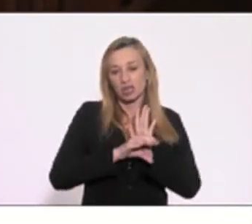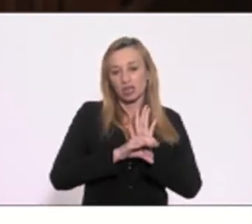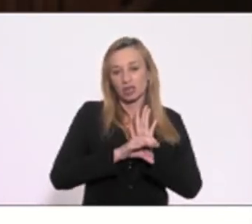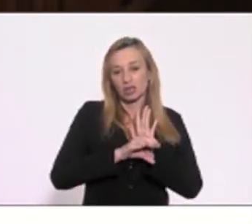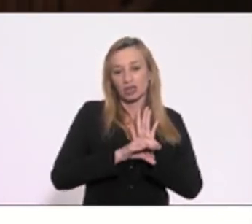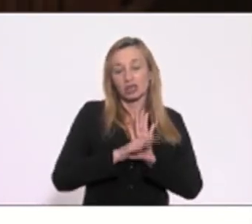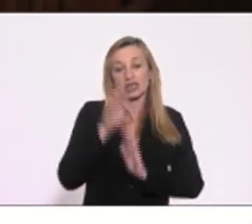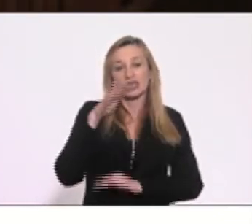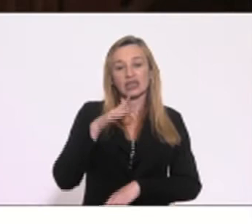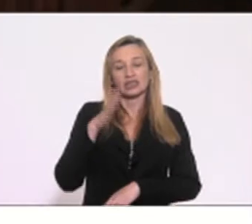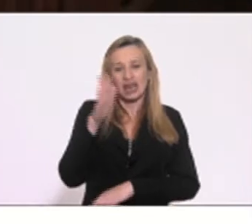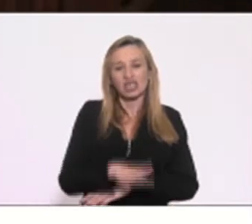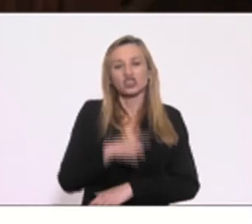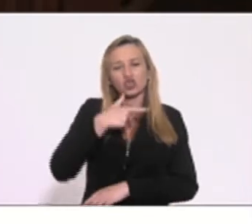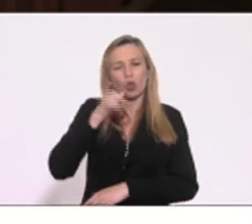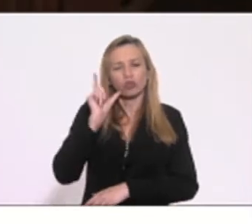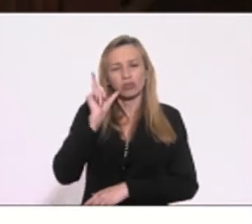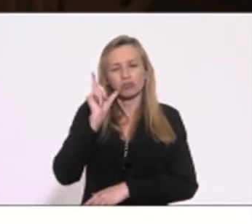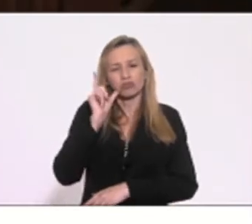na tarde de ontem.